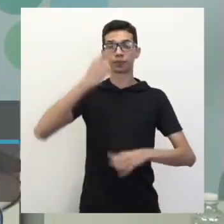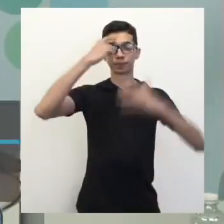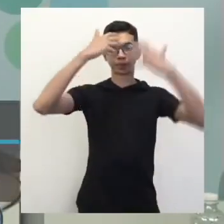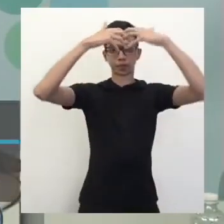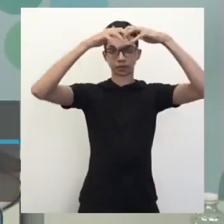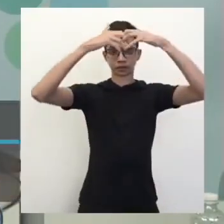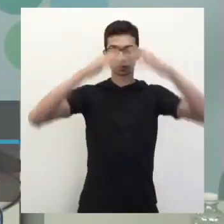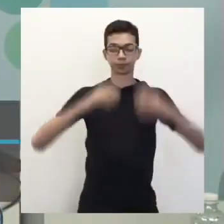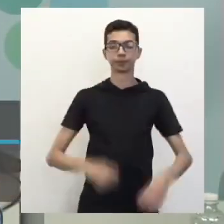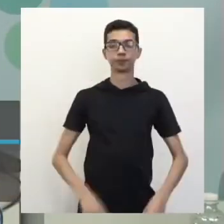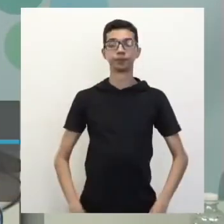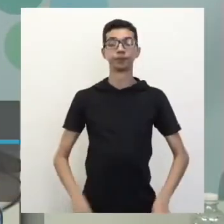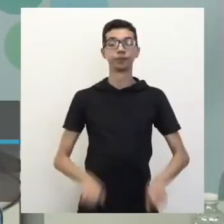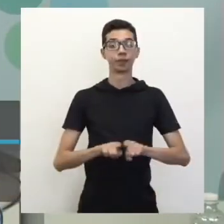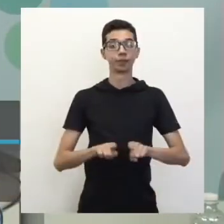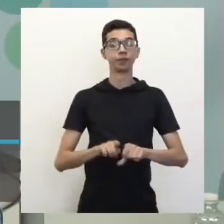sociedade.